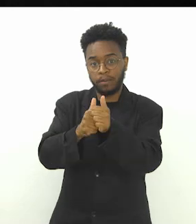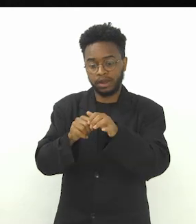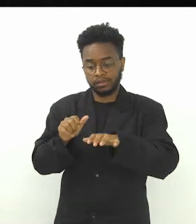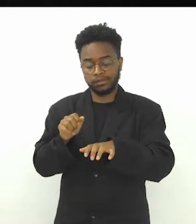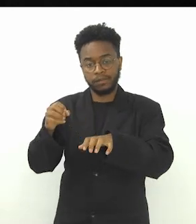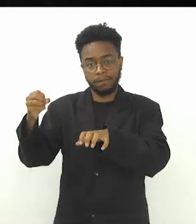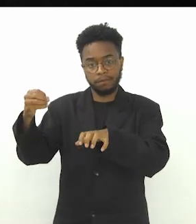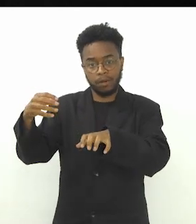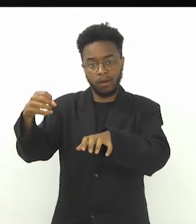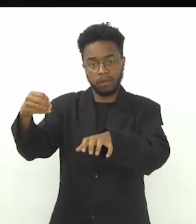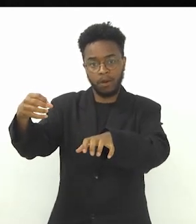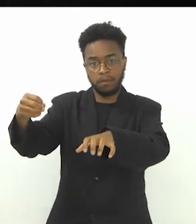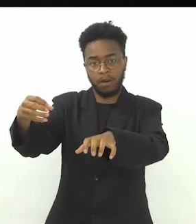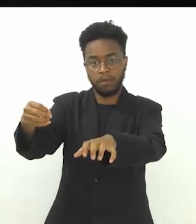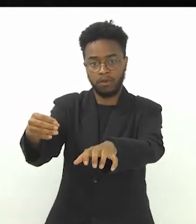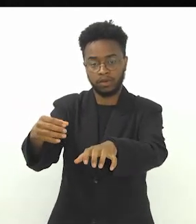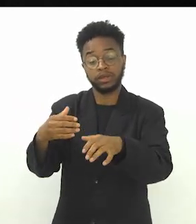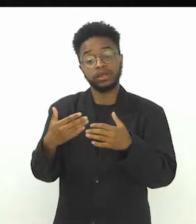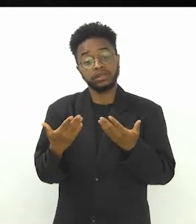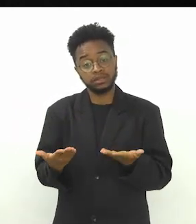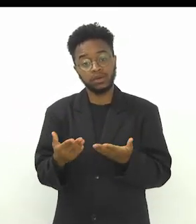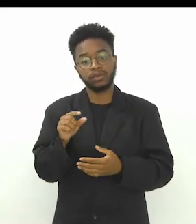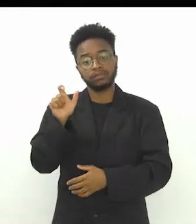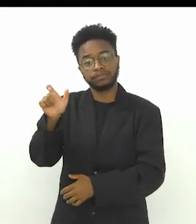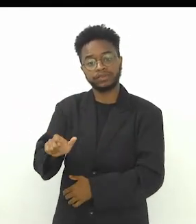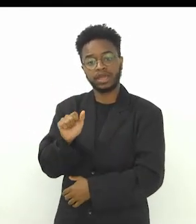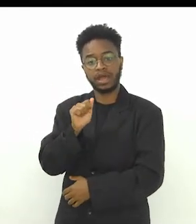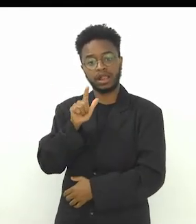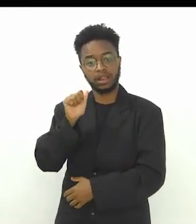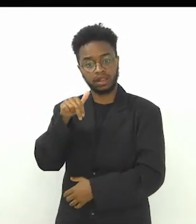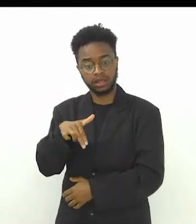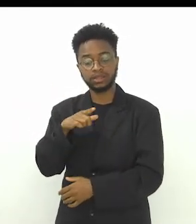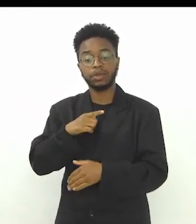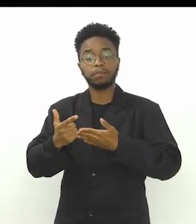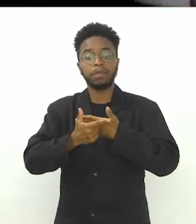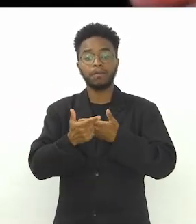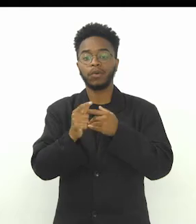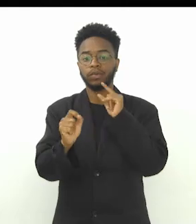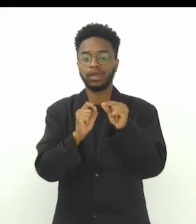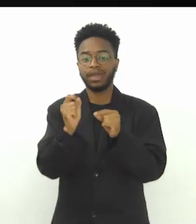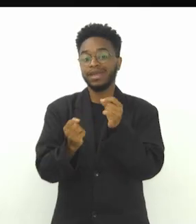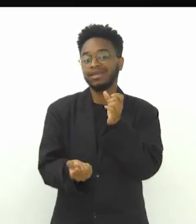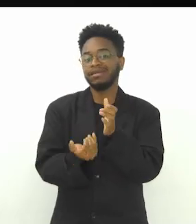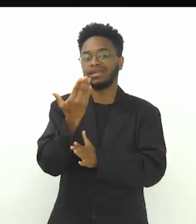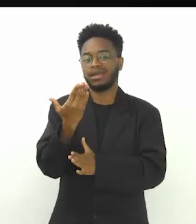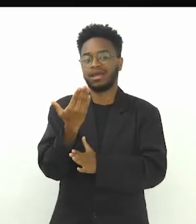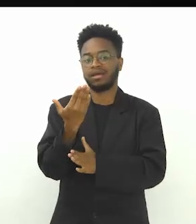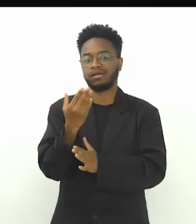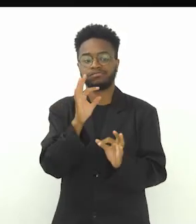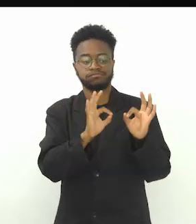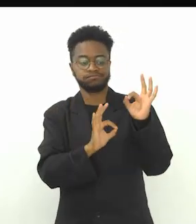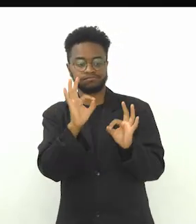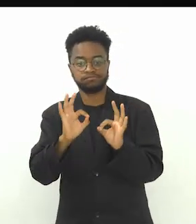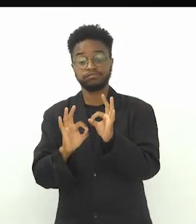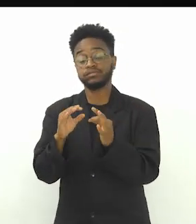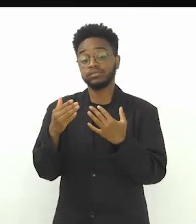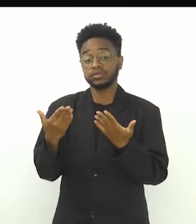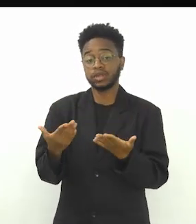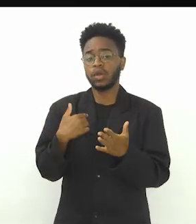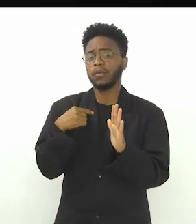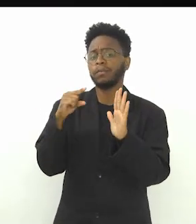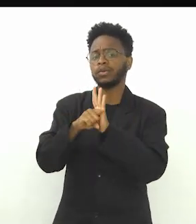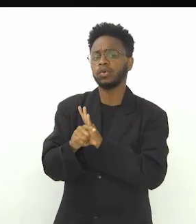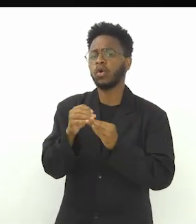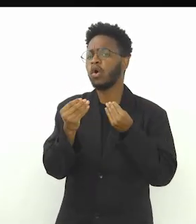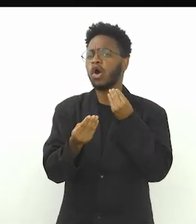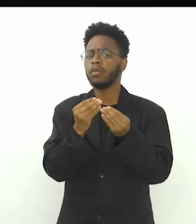alegoria, então os refletores têm que ir acompanhando. Sim. E aí o Alan tem essa função, né, de criar esse andamento. Mas é o que eu estou te perguntando, e